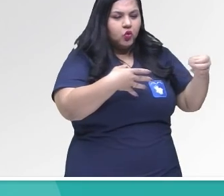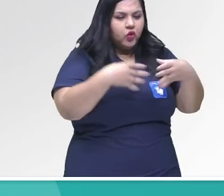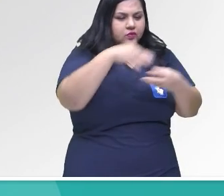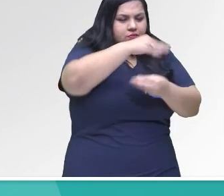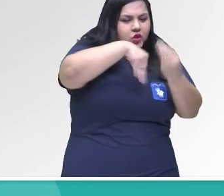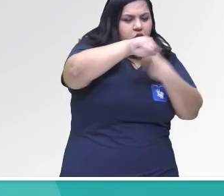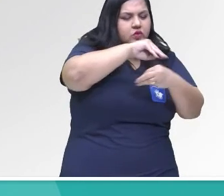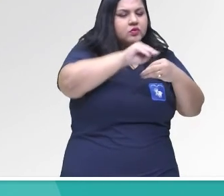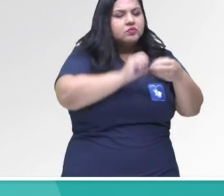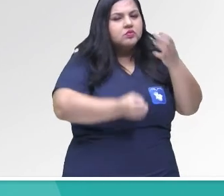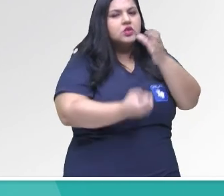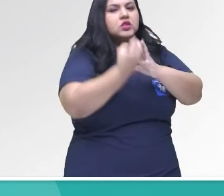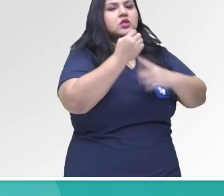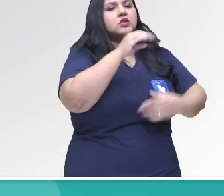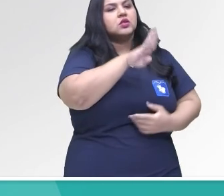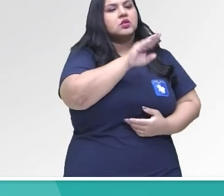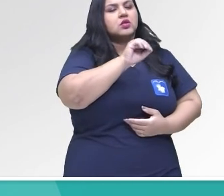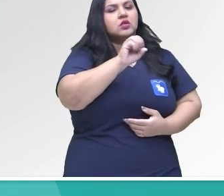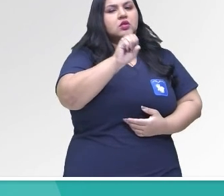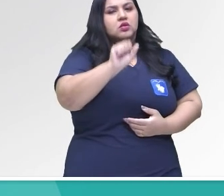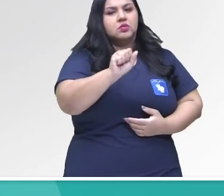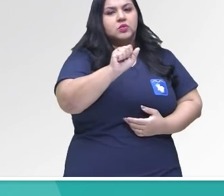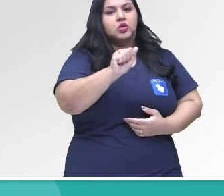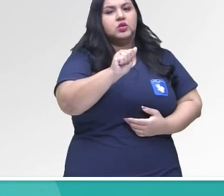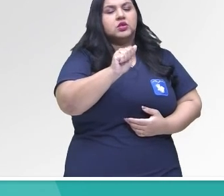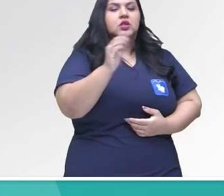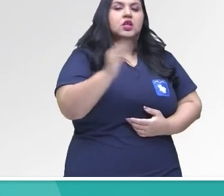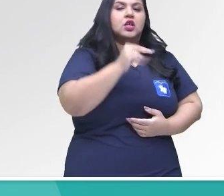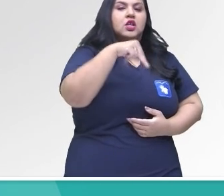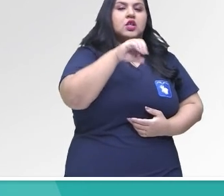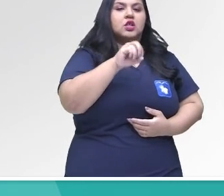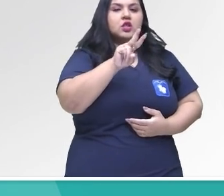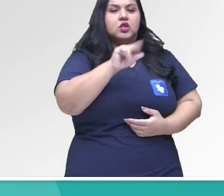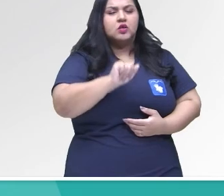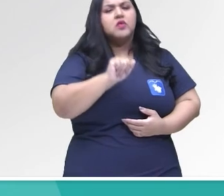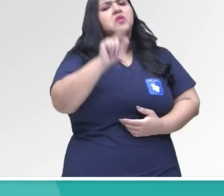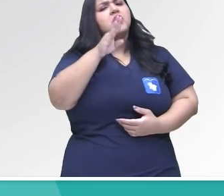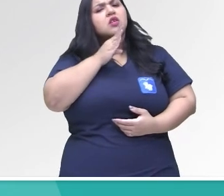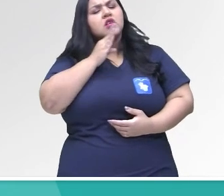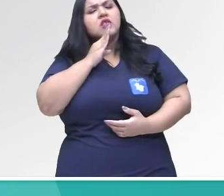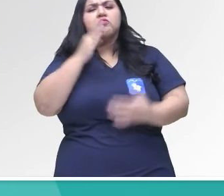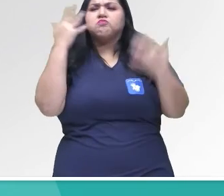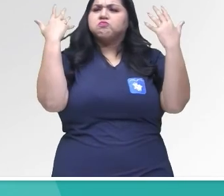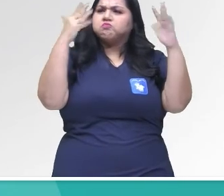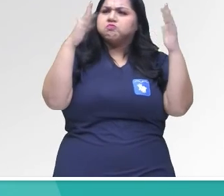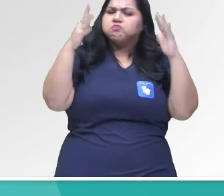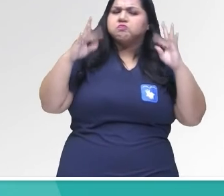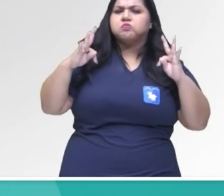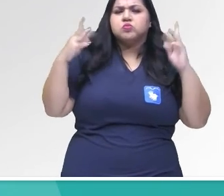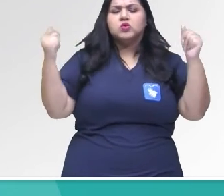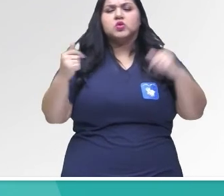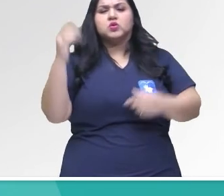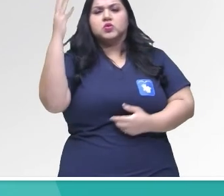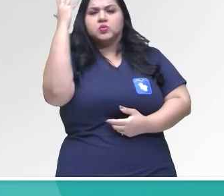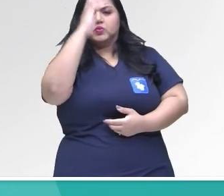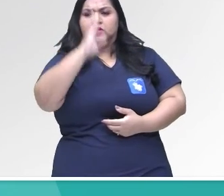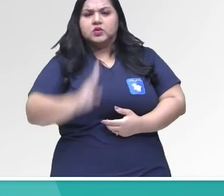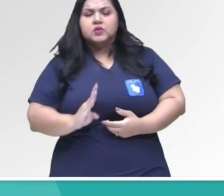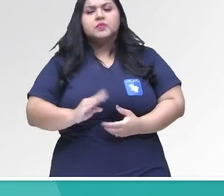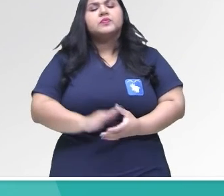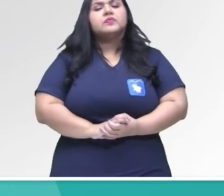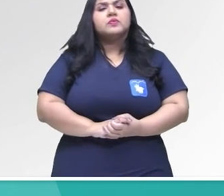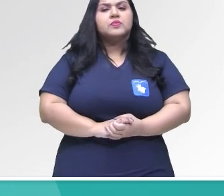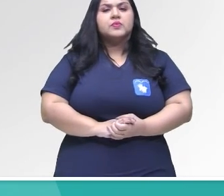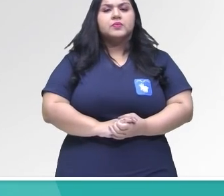fizeram a Bossa Nova, que foi tão bem, vamos dizer, reconhecida e aplaudida em todo o Brasil. E